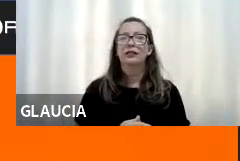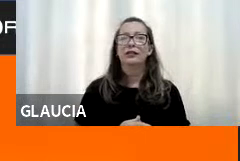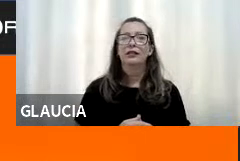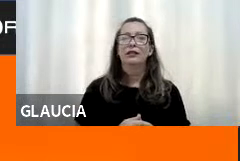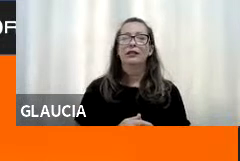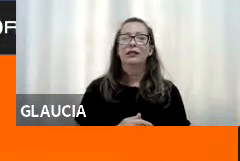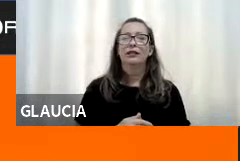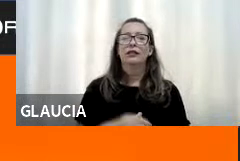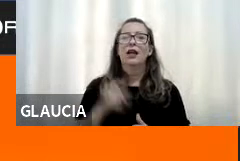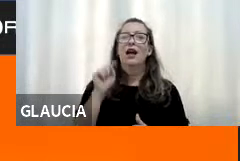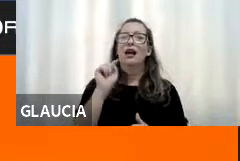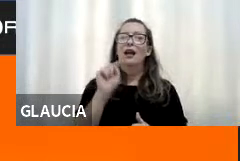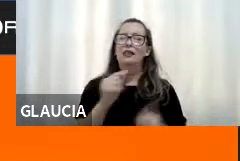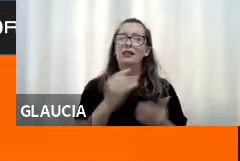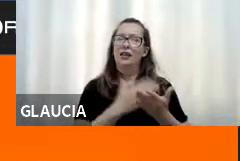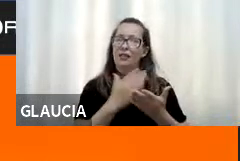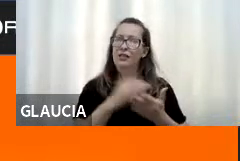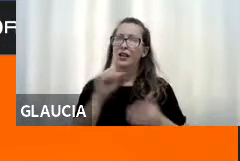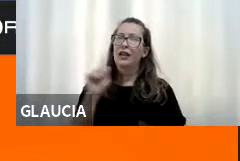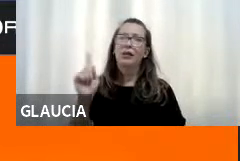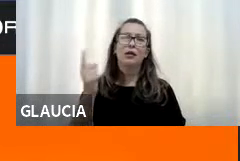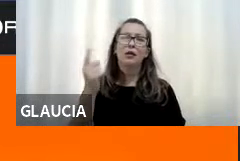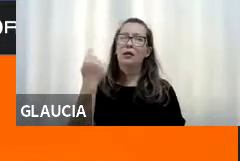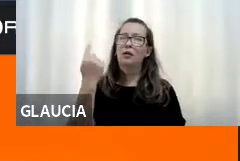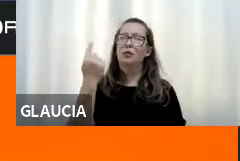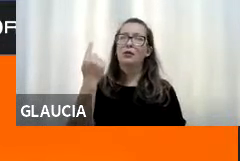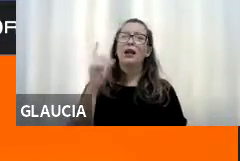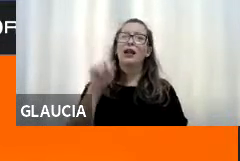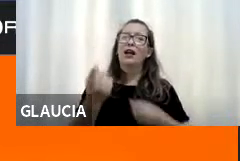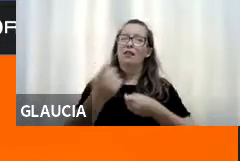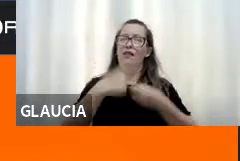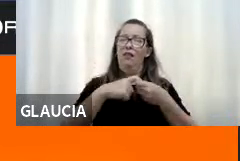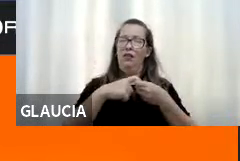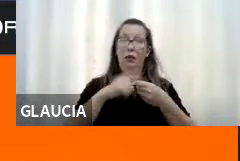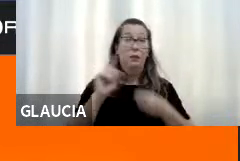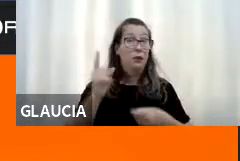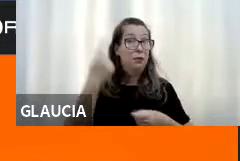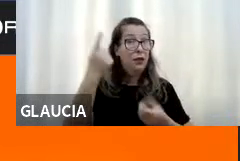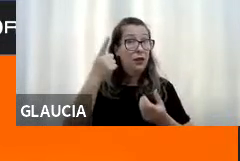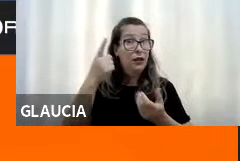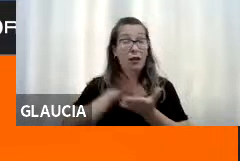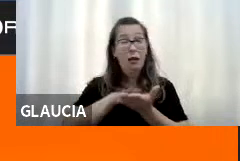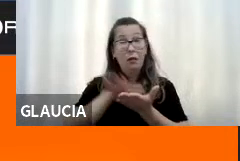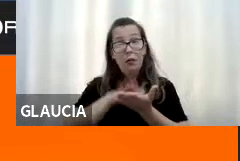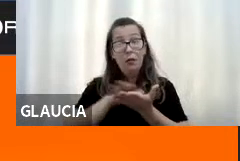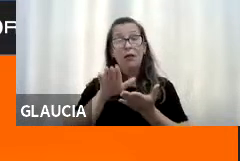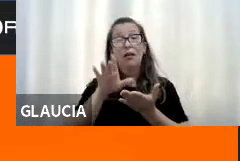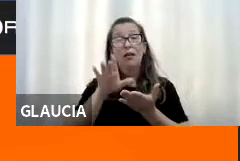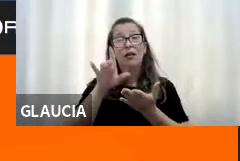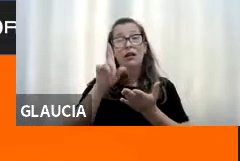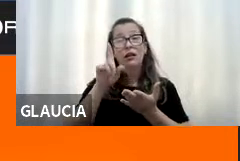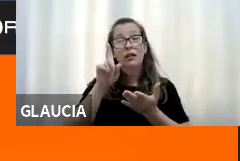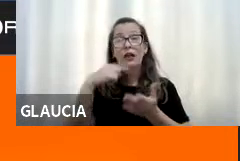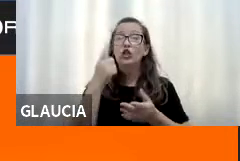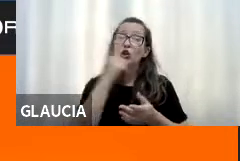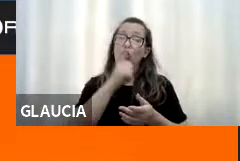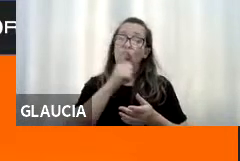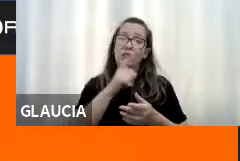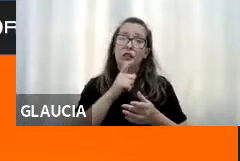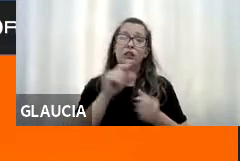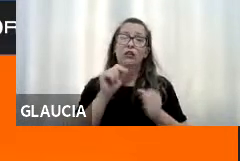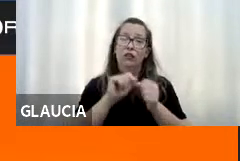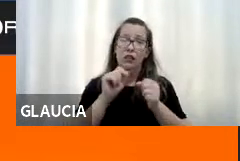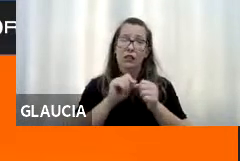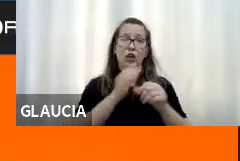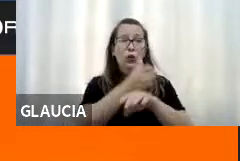ela foi a nossa primeira, foi a nossa volta para a rua, a primeira matéria que a gente conseguiu fazer indo para as ruas de São